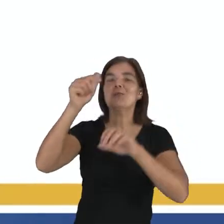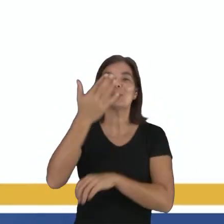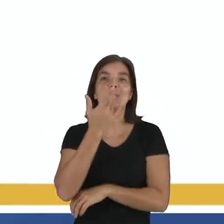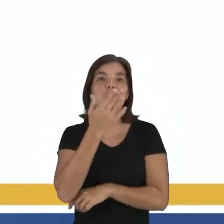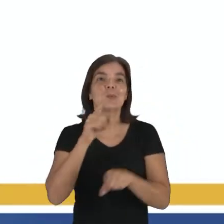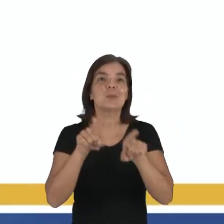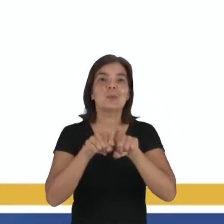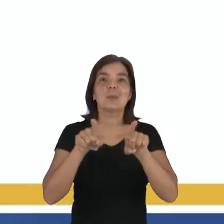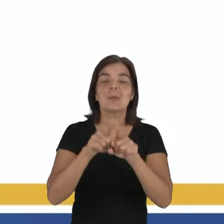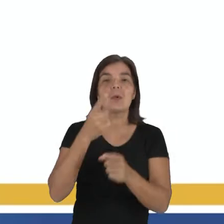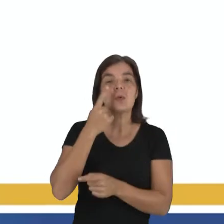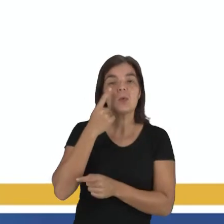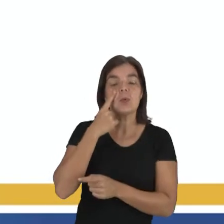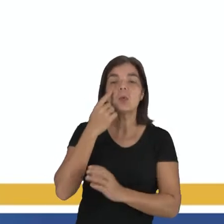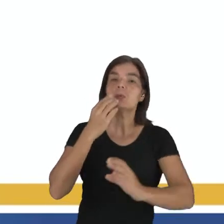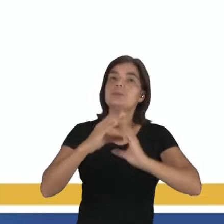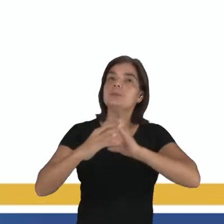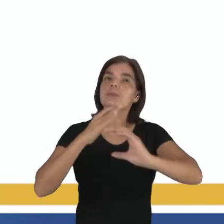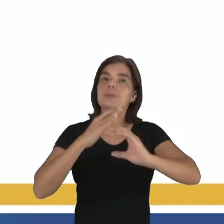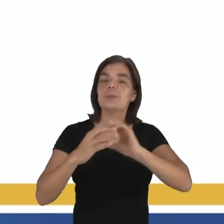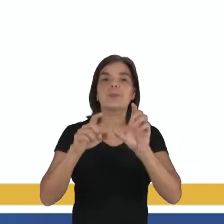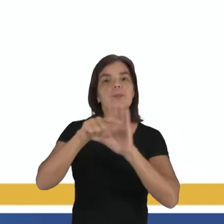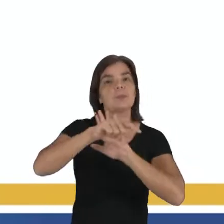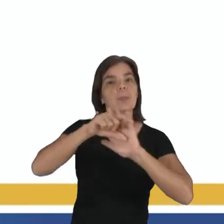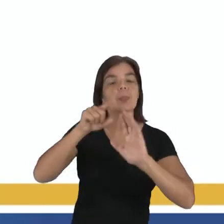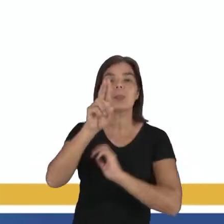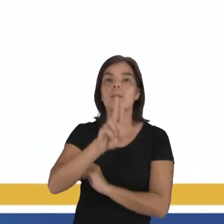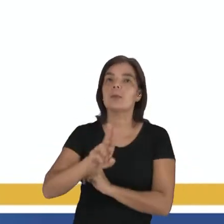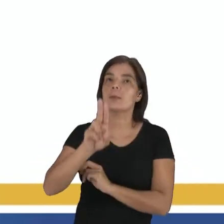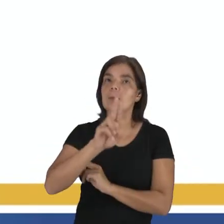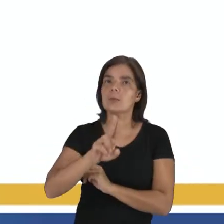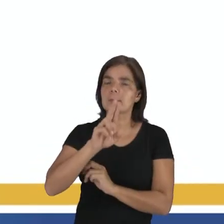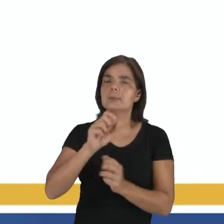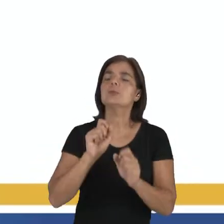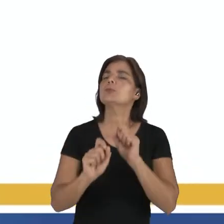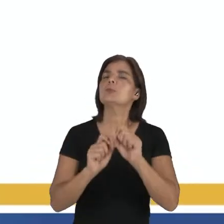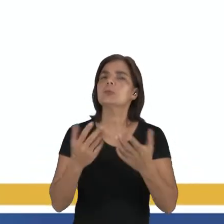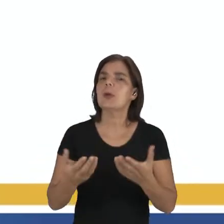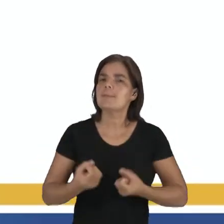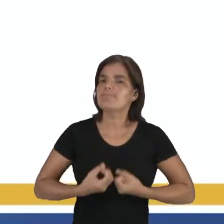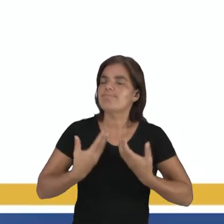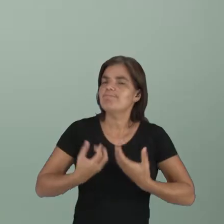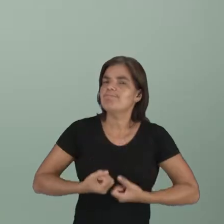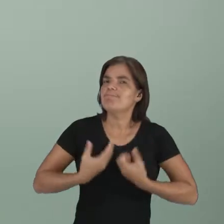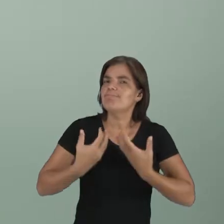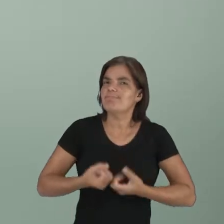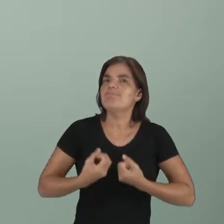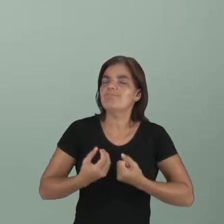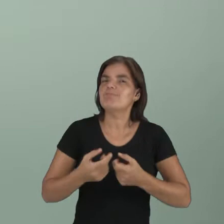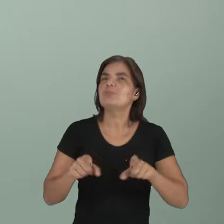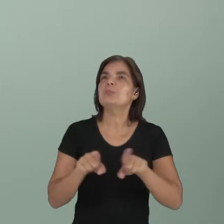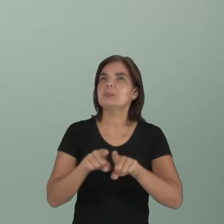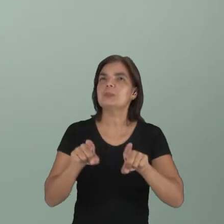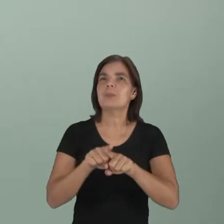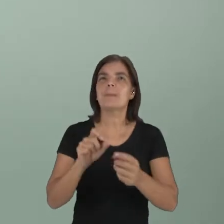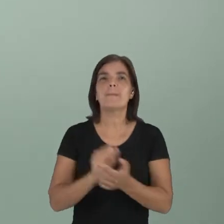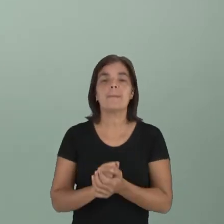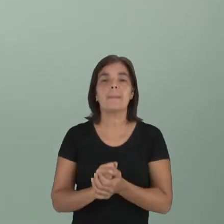Gente, observem que na canção, nesse trecho, foi utilizado recurso expressivo para dar mais